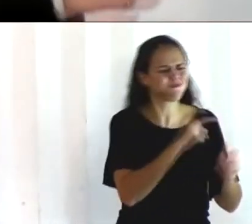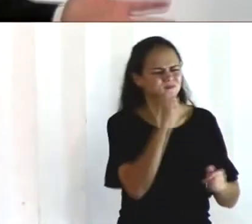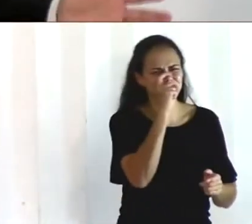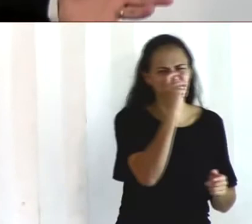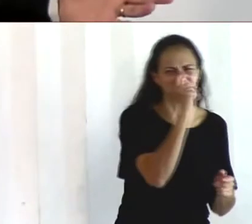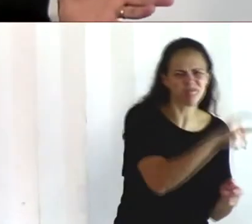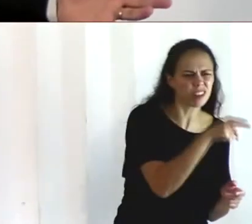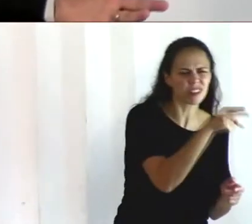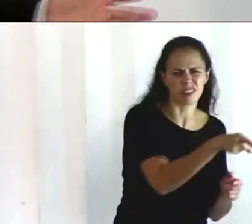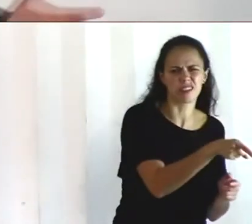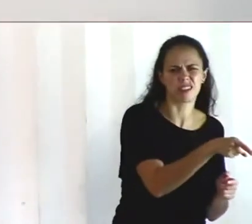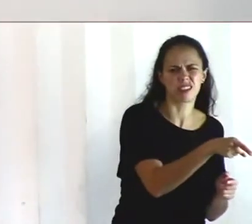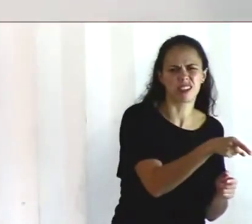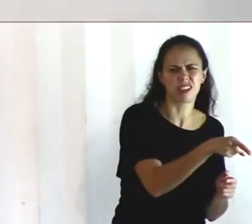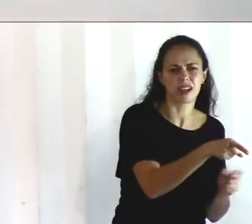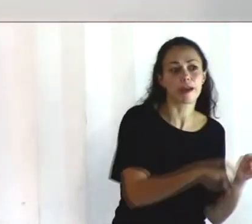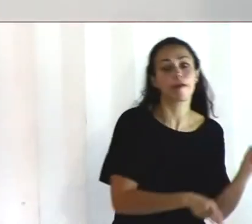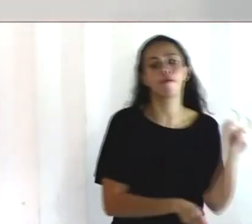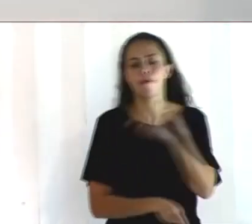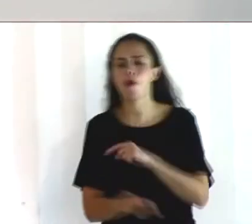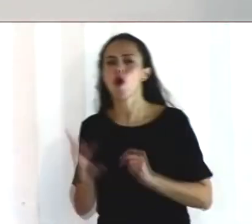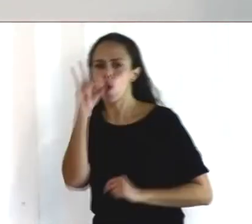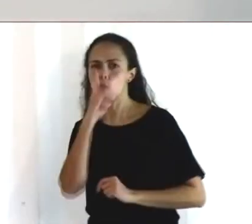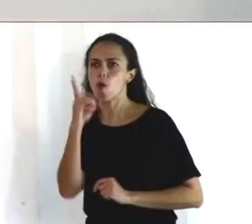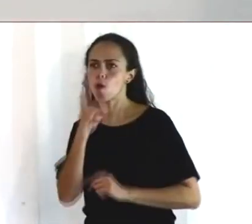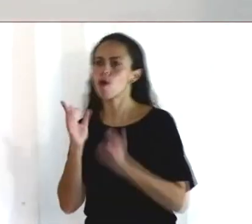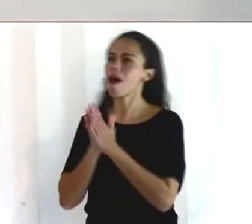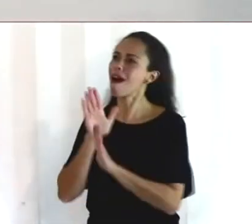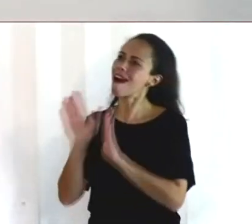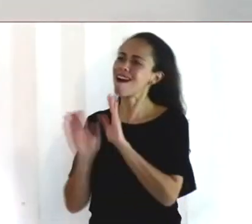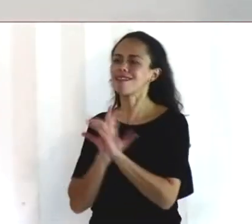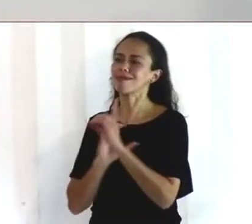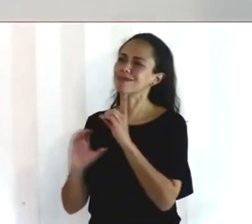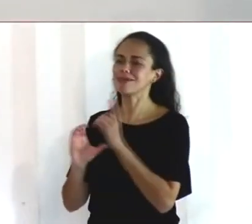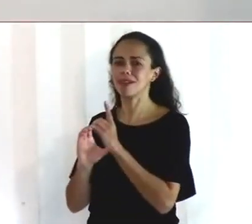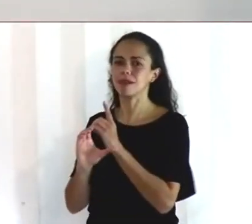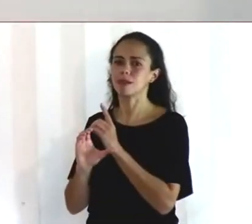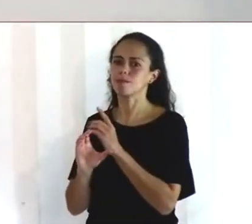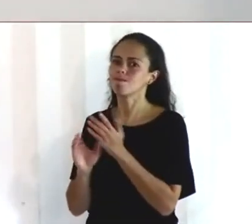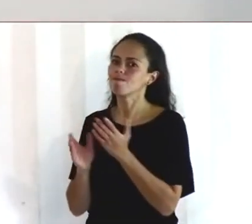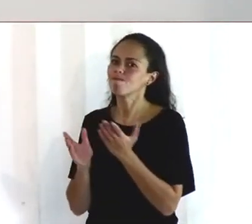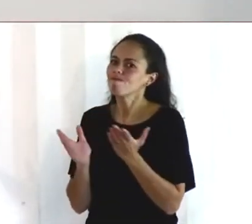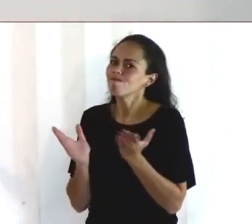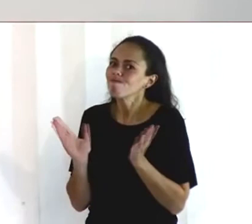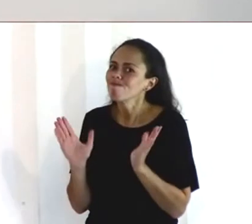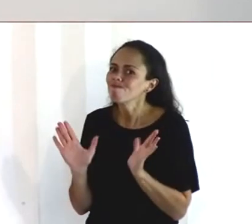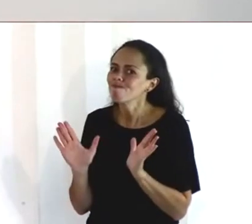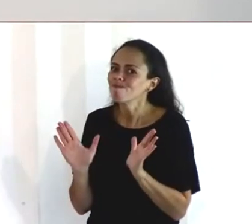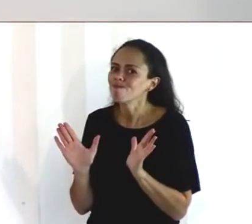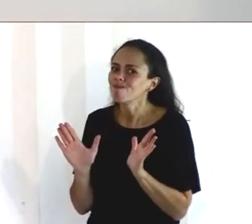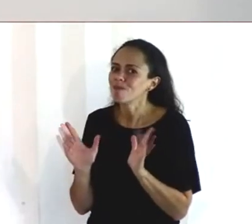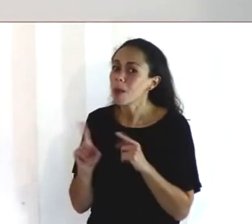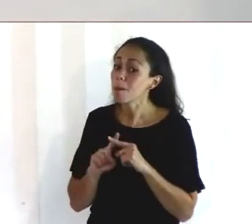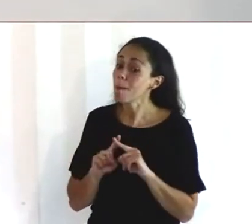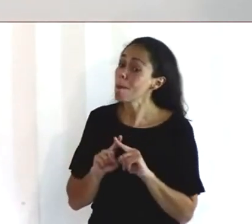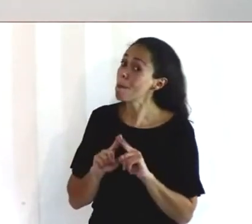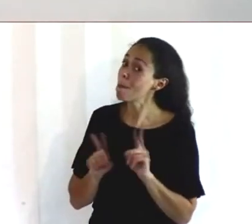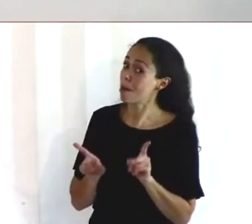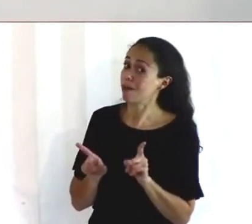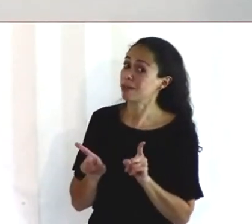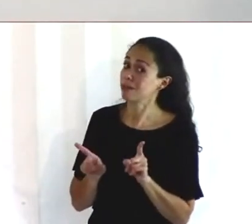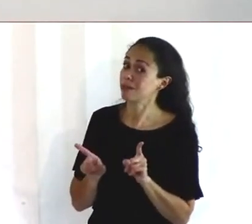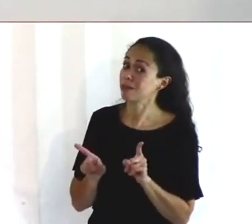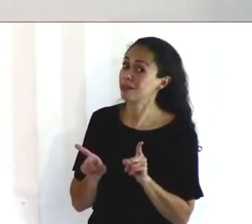voltar todos os domingos para a igreja, mas o meu nome jamais aparece lá naquele lugar que mostra que os membros de uma